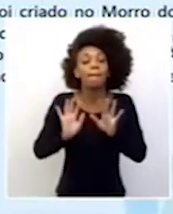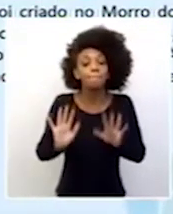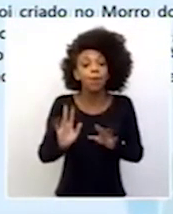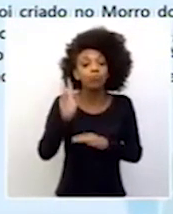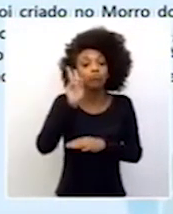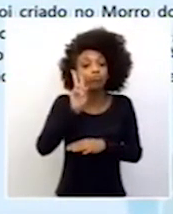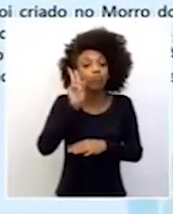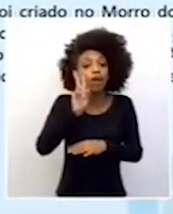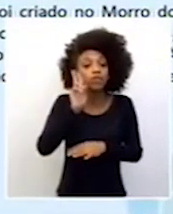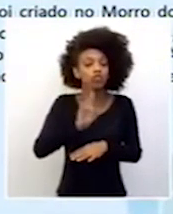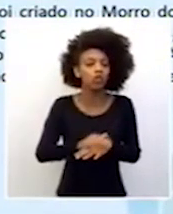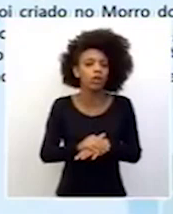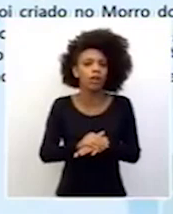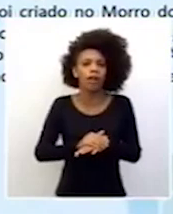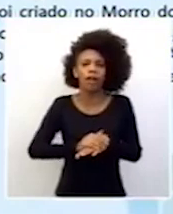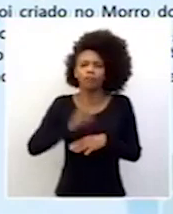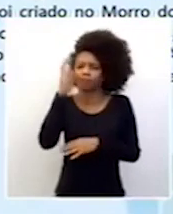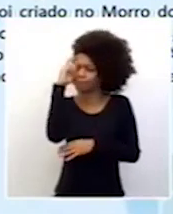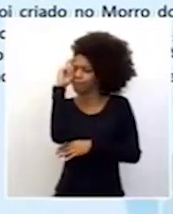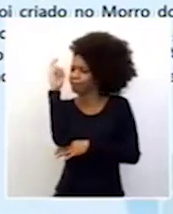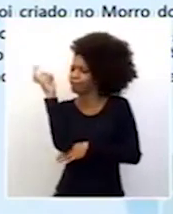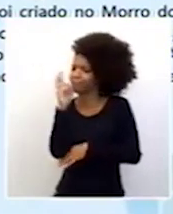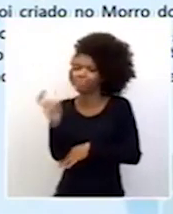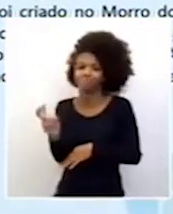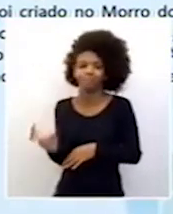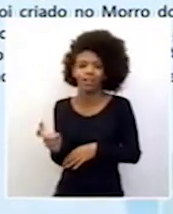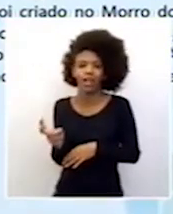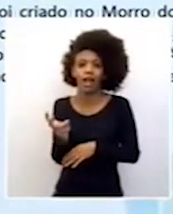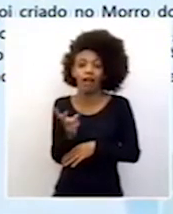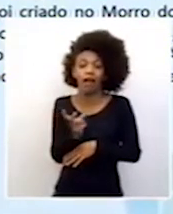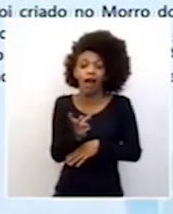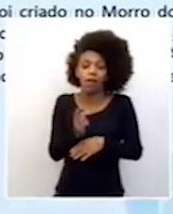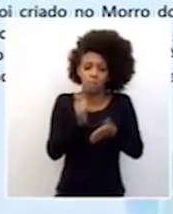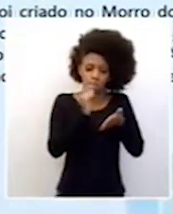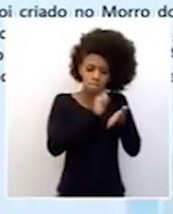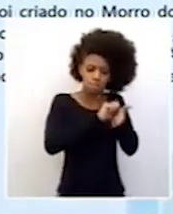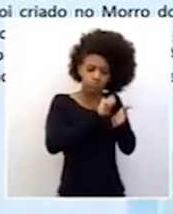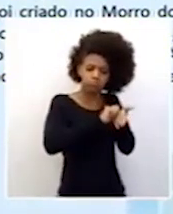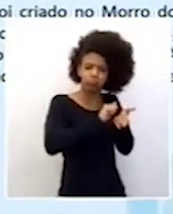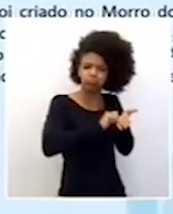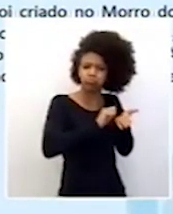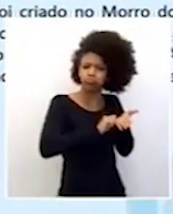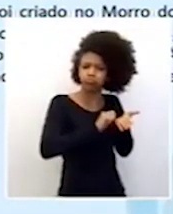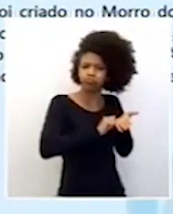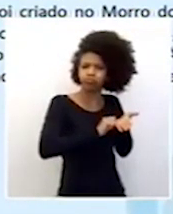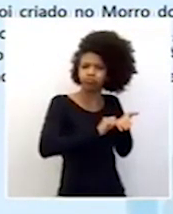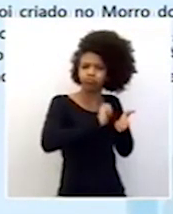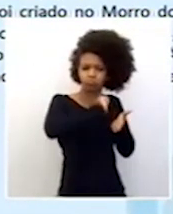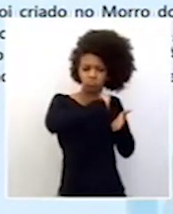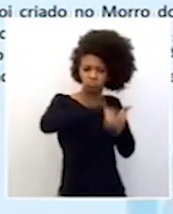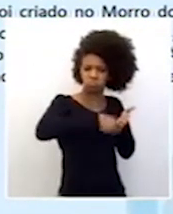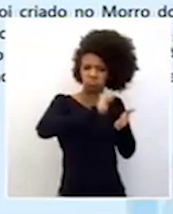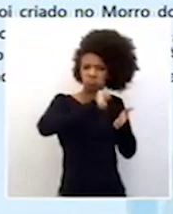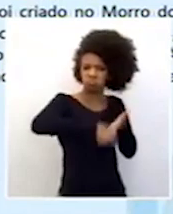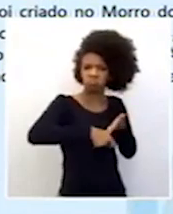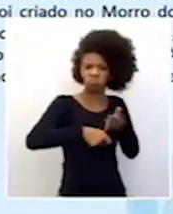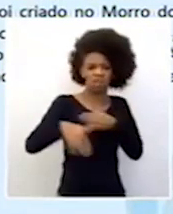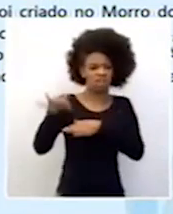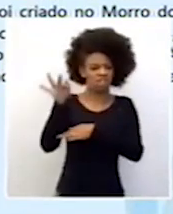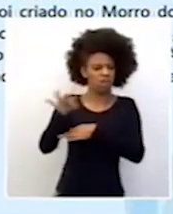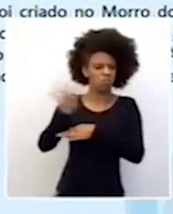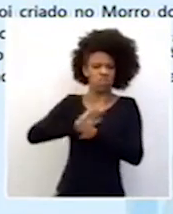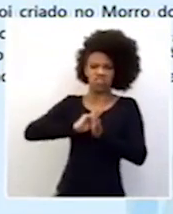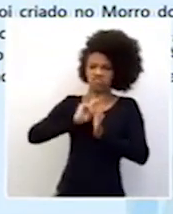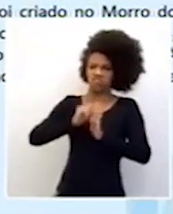dele? Você pensa, ele é um gênio, o melhor escritor da língua portuguesa. Nossa, ele fez vários cursos, várias faculdades. Ele era o